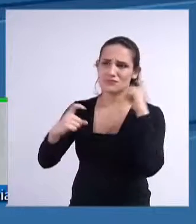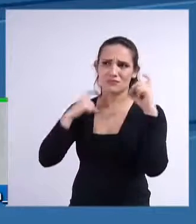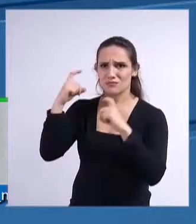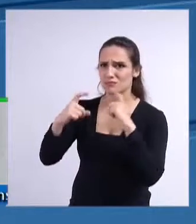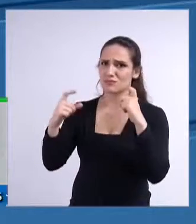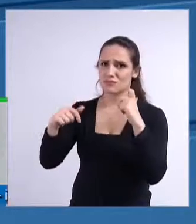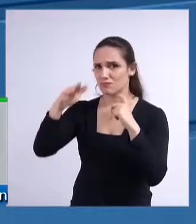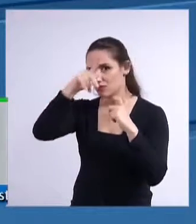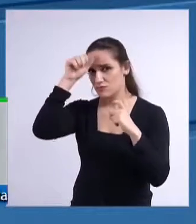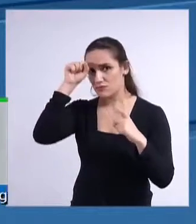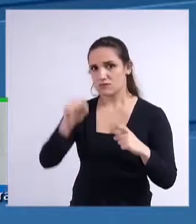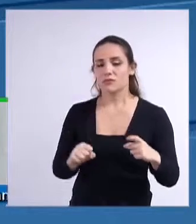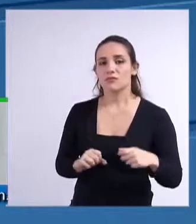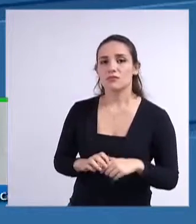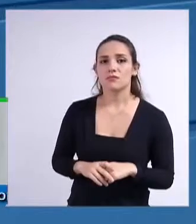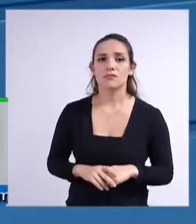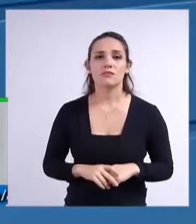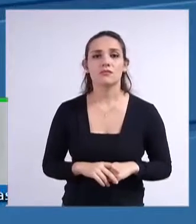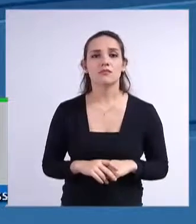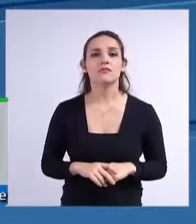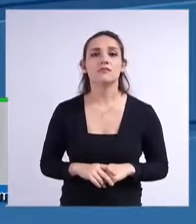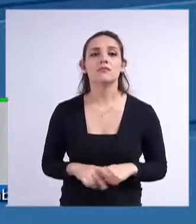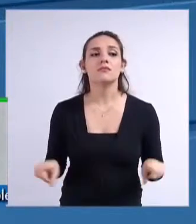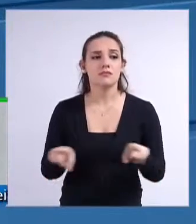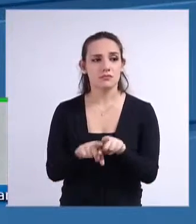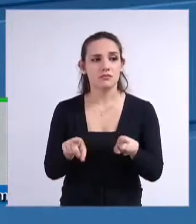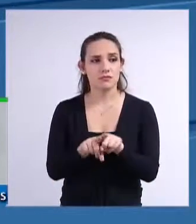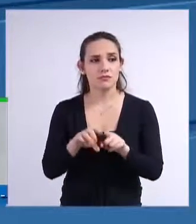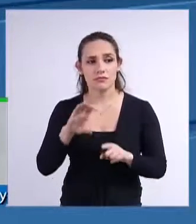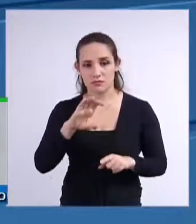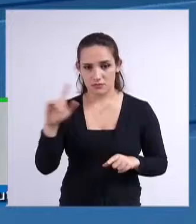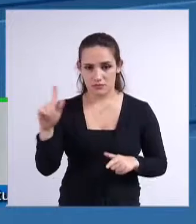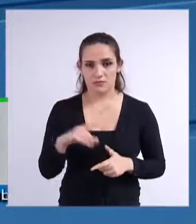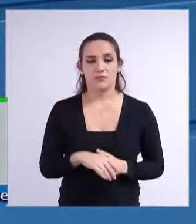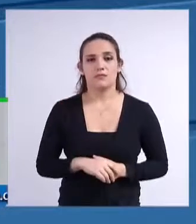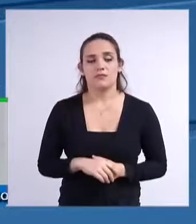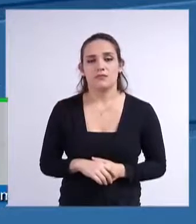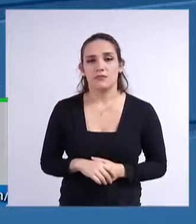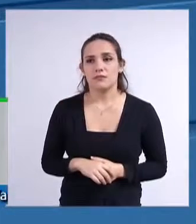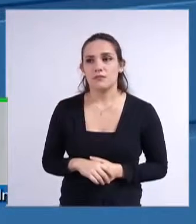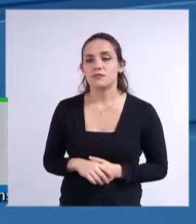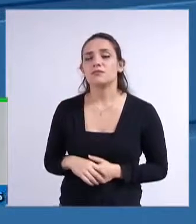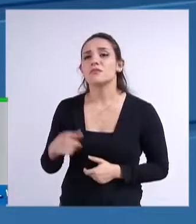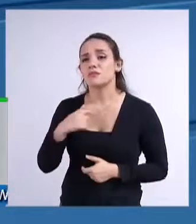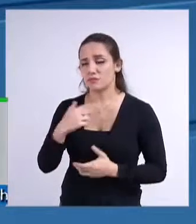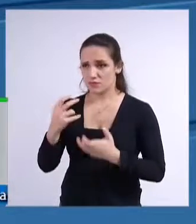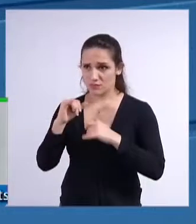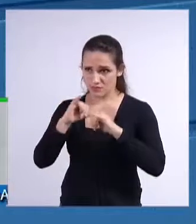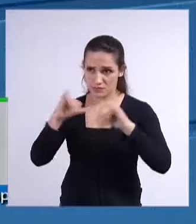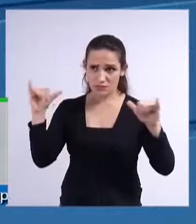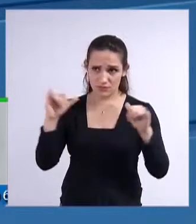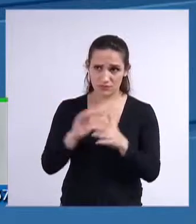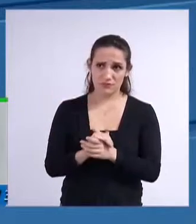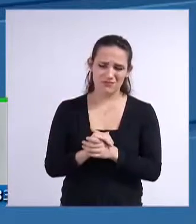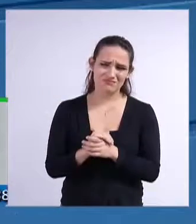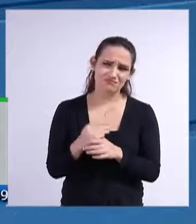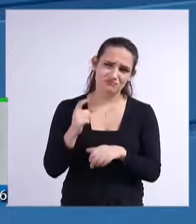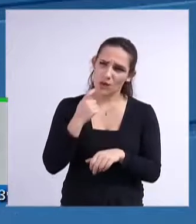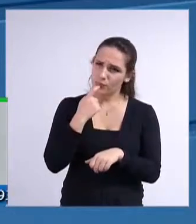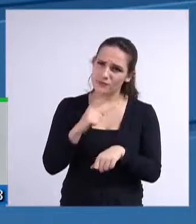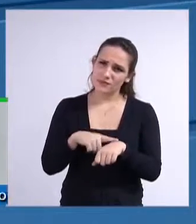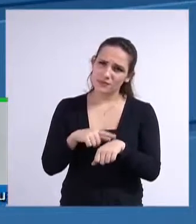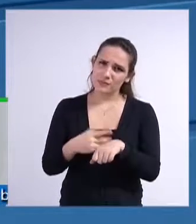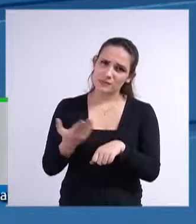Mato Grosso do Sul e, sobretudo, a campograndense. Informo a Vossa Excelência que, há alguns dias atrás, fiz